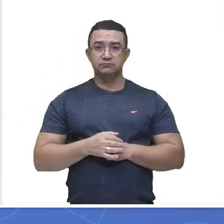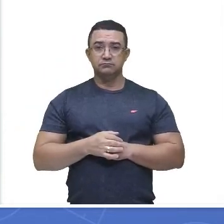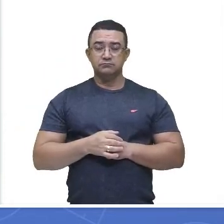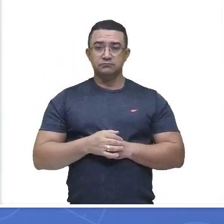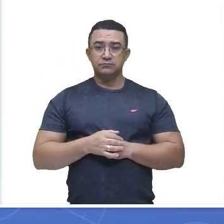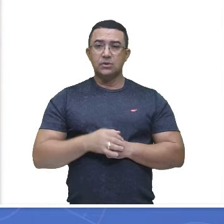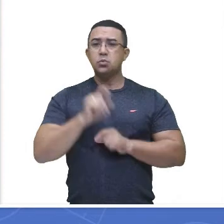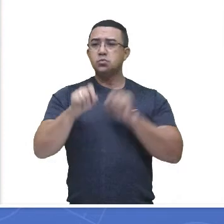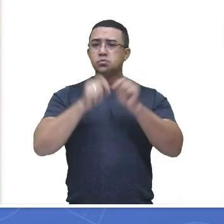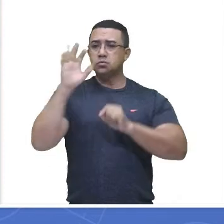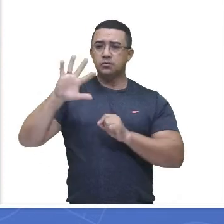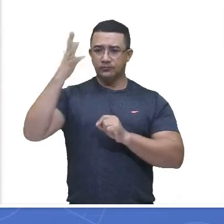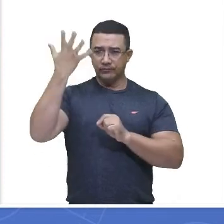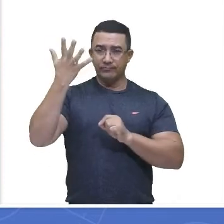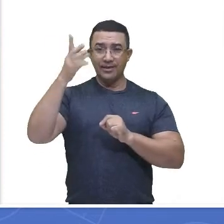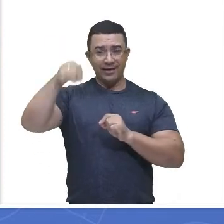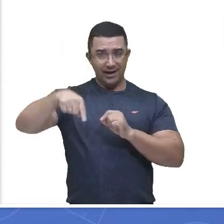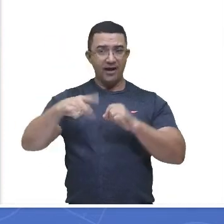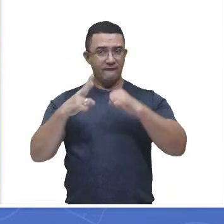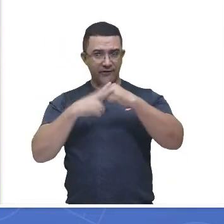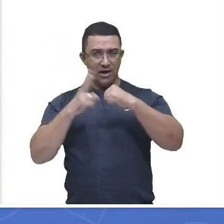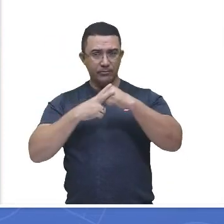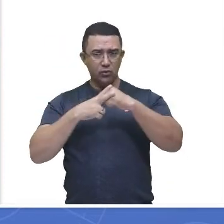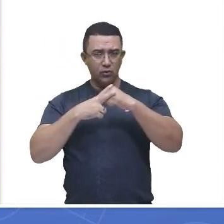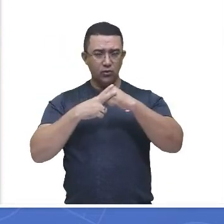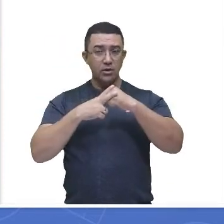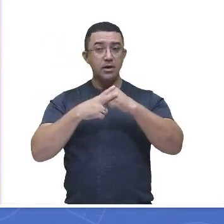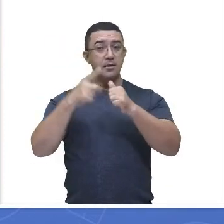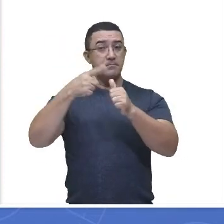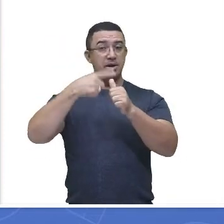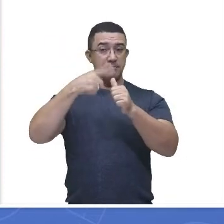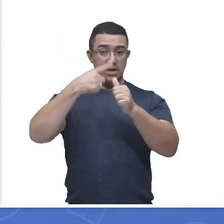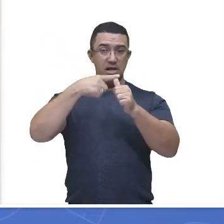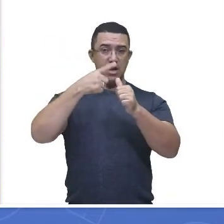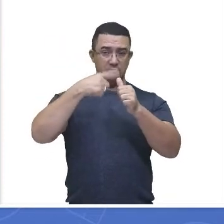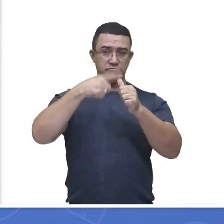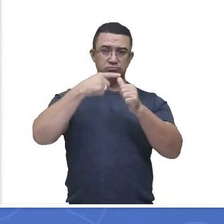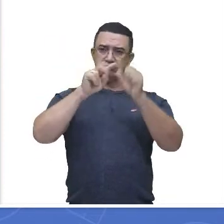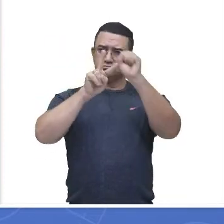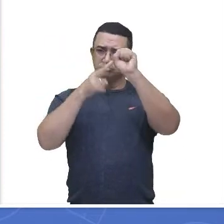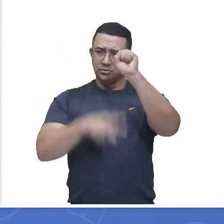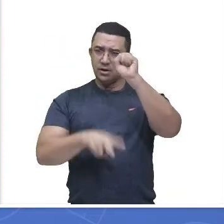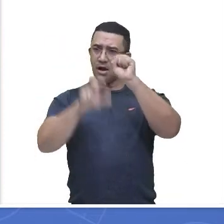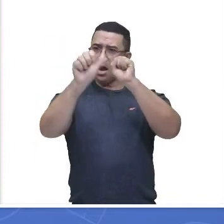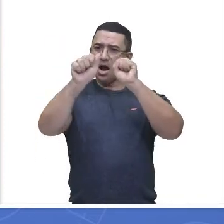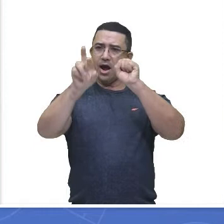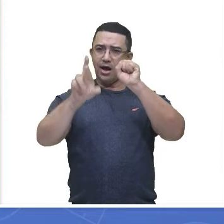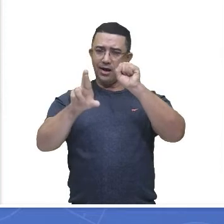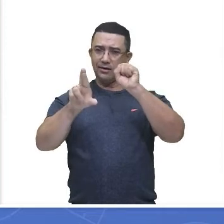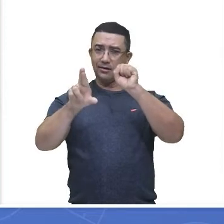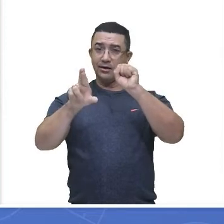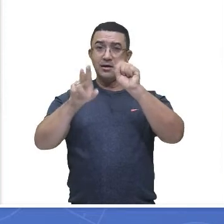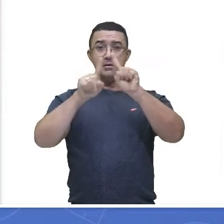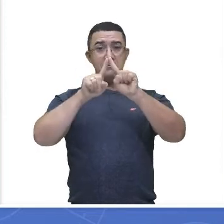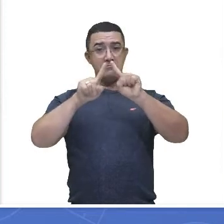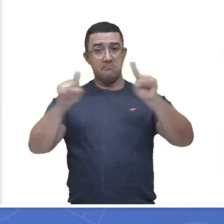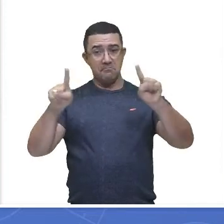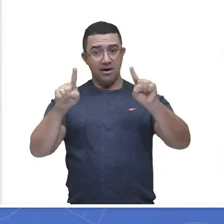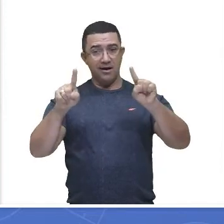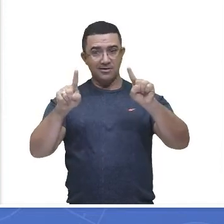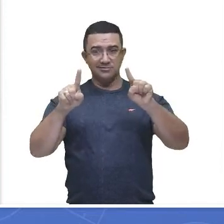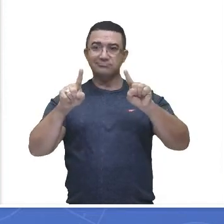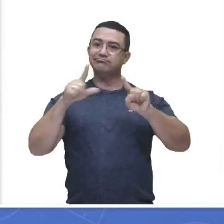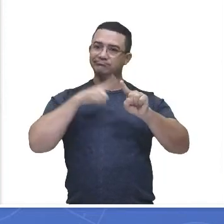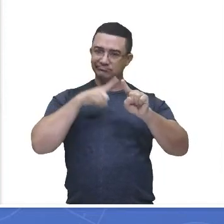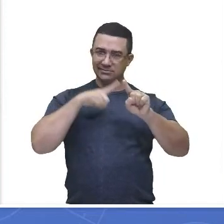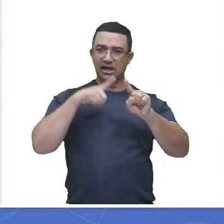ele é um verbo de primeira conjugação, termina em AR. Você pode perceber que as desinências que nós estudamos